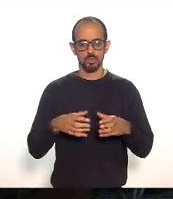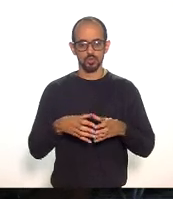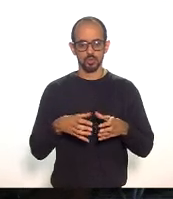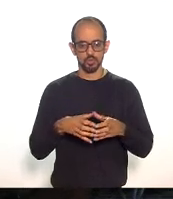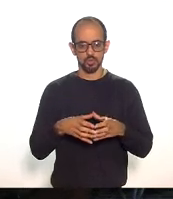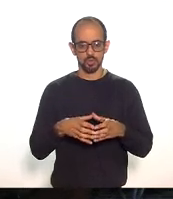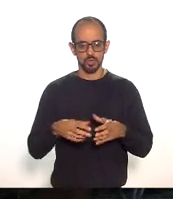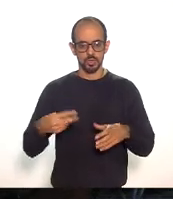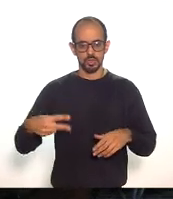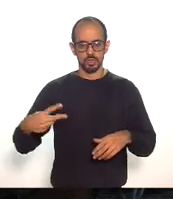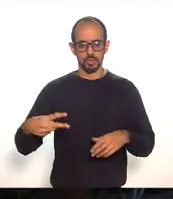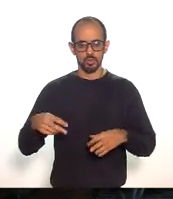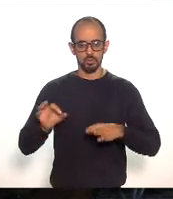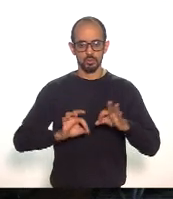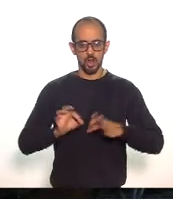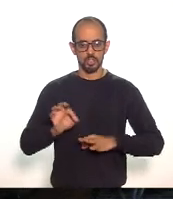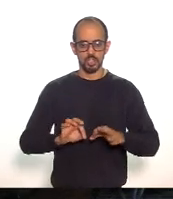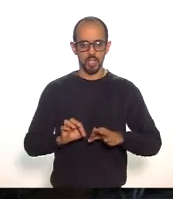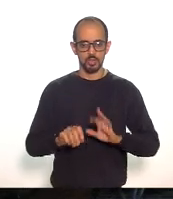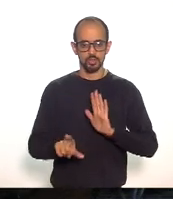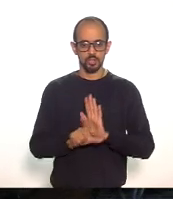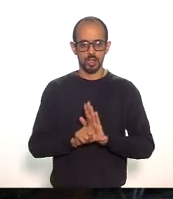Segunda discussão, projeto de lei